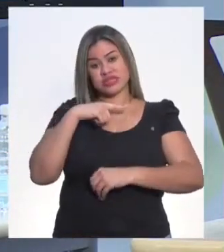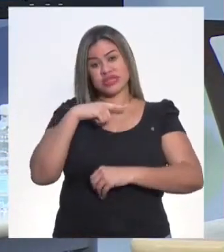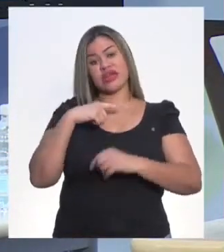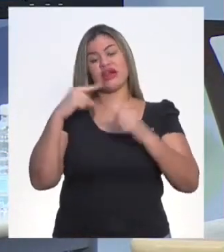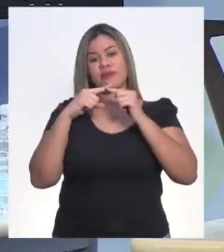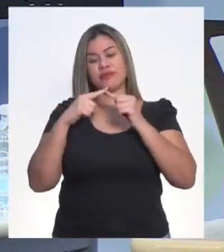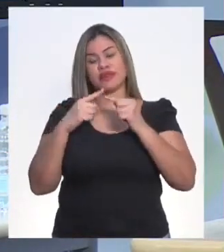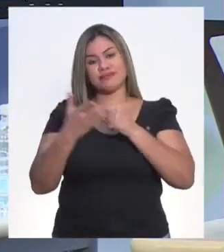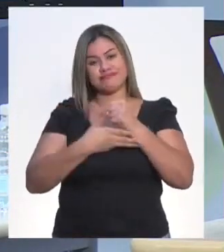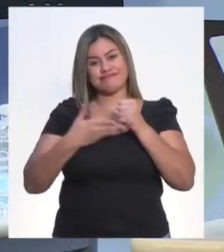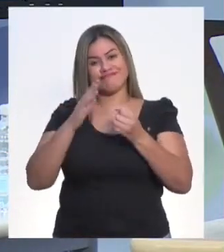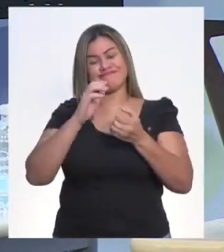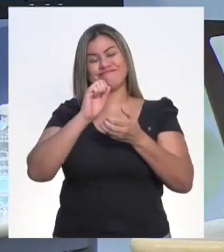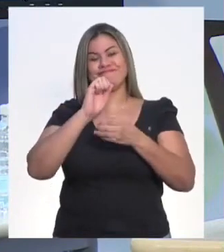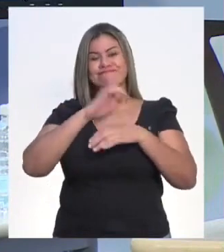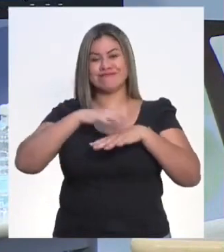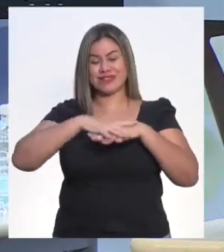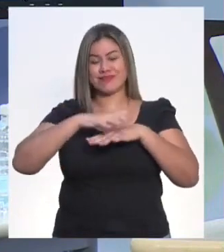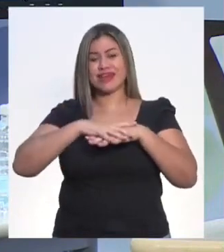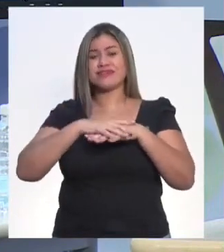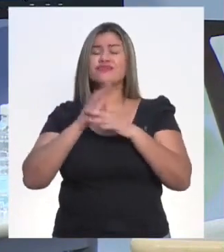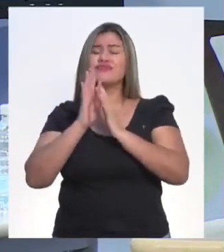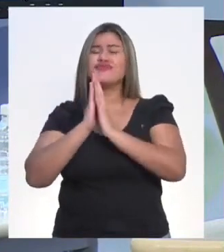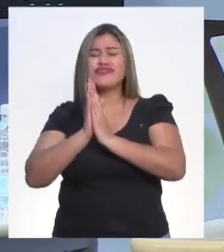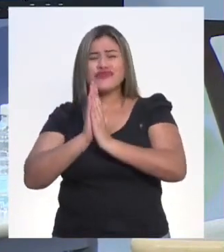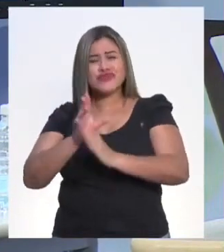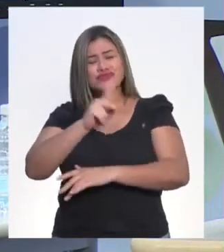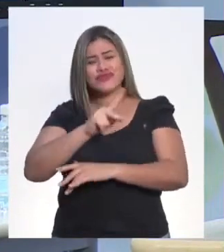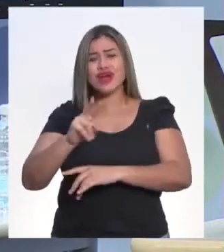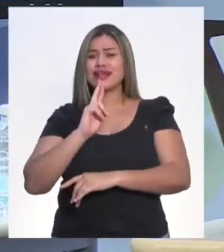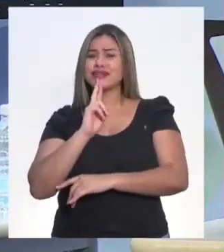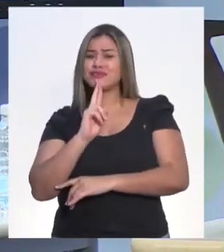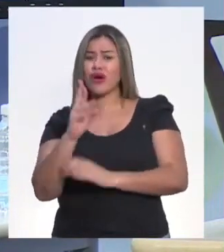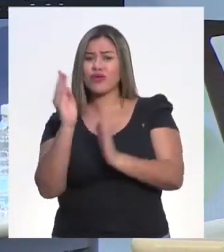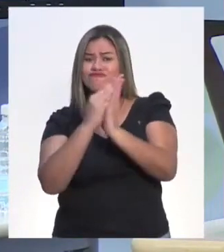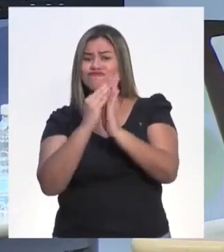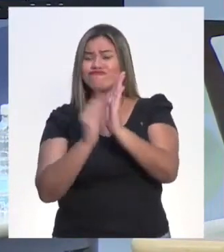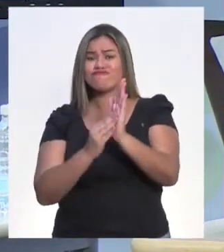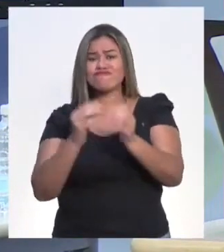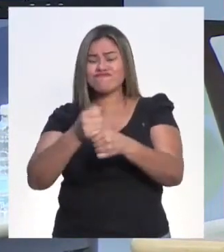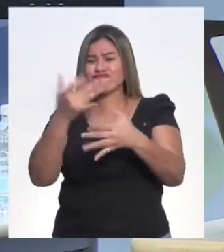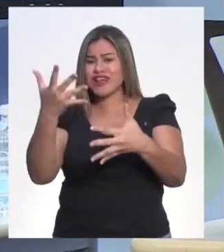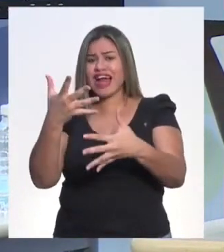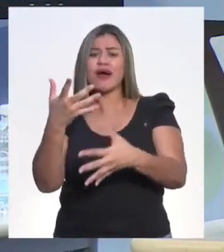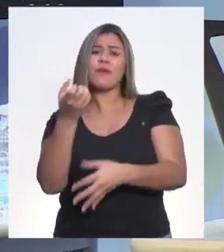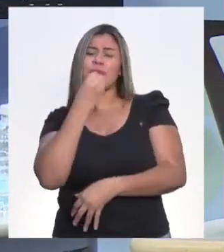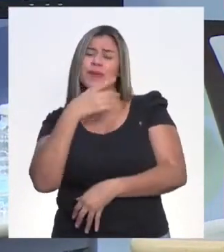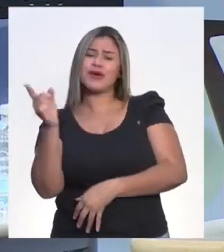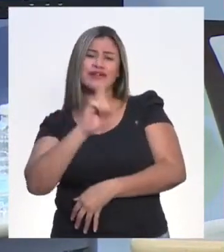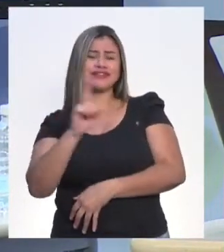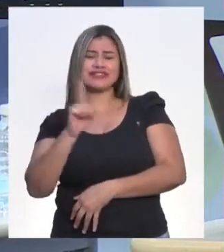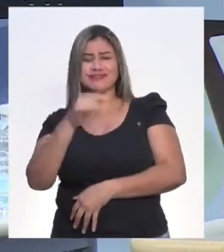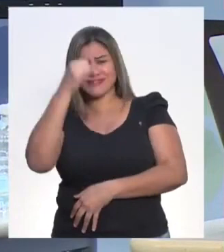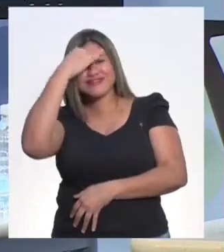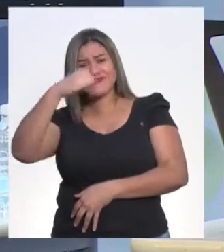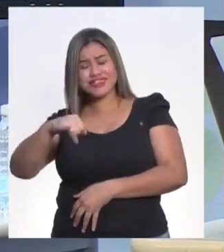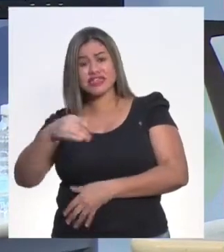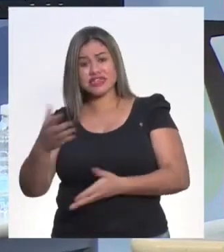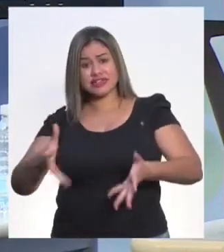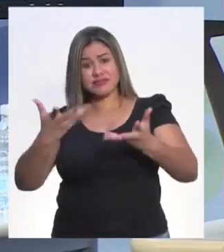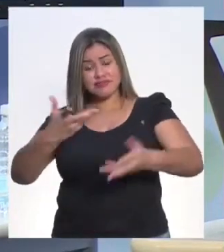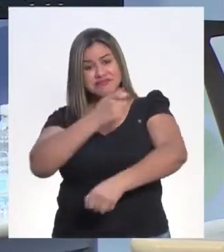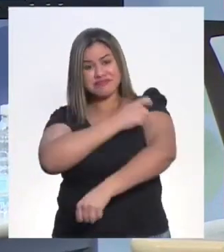matemática. Então, professores, por favor, não deem as respostas. Vamos apenas incentivar nossos alunos a darem as respostas e participarem